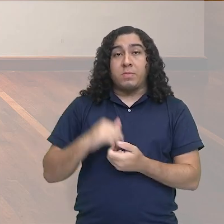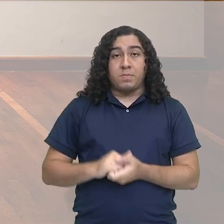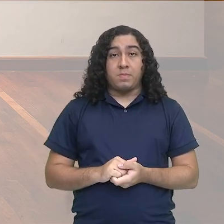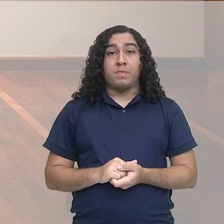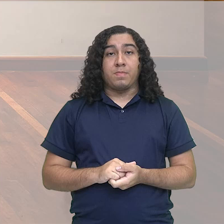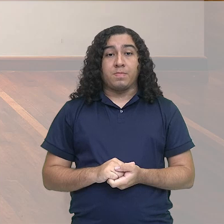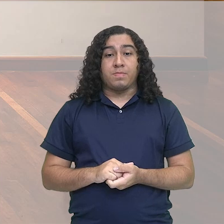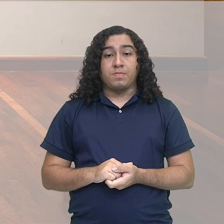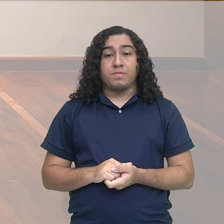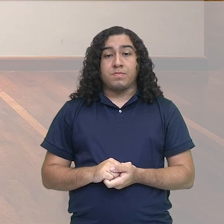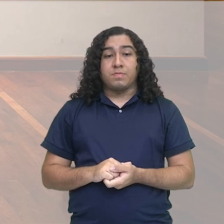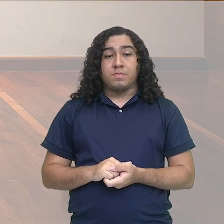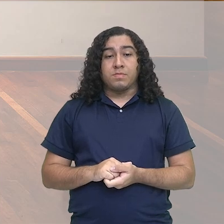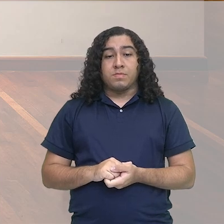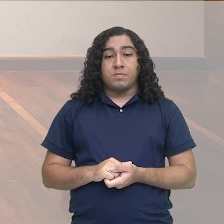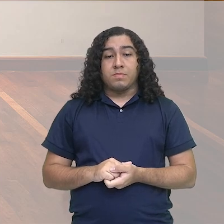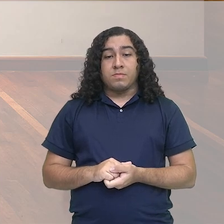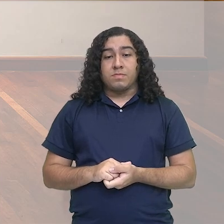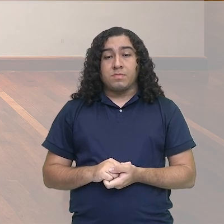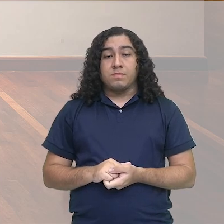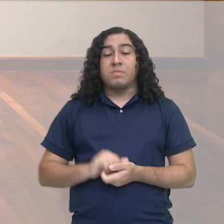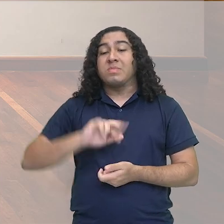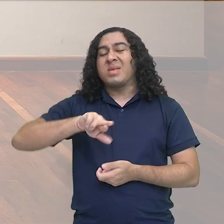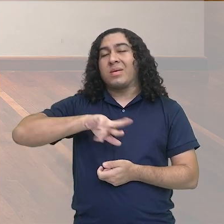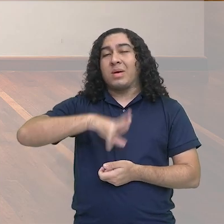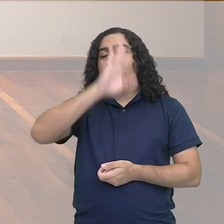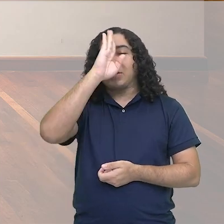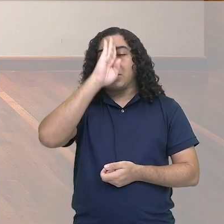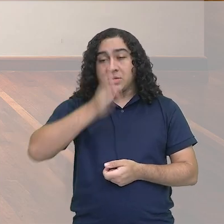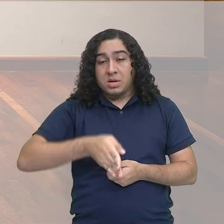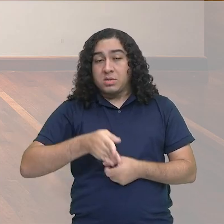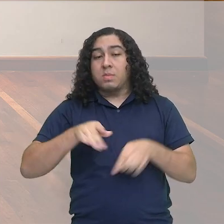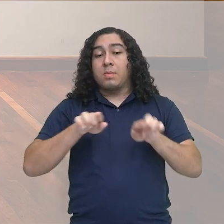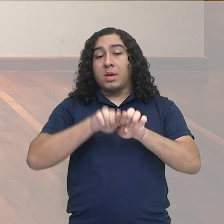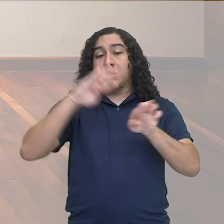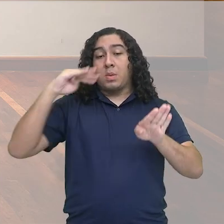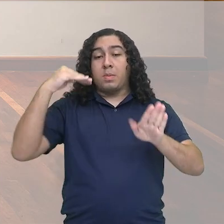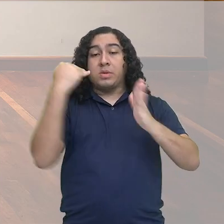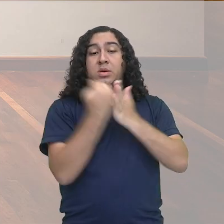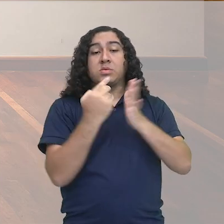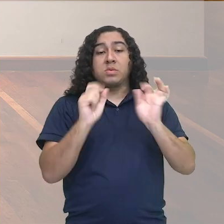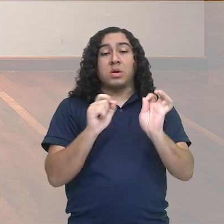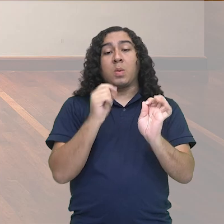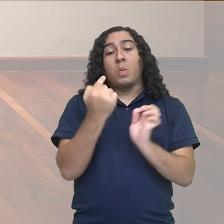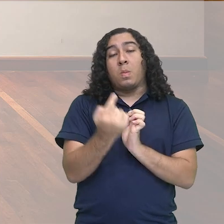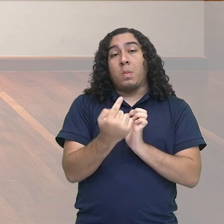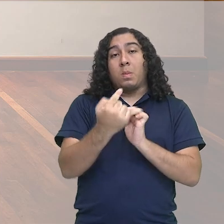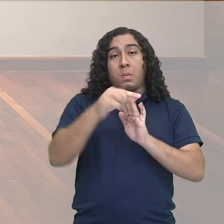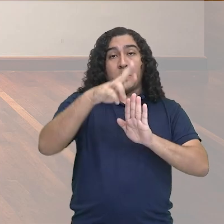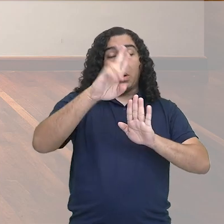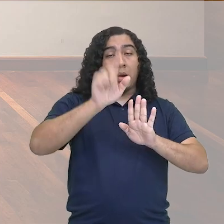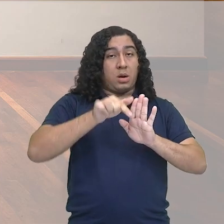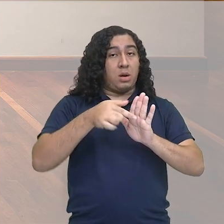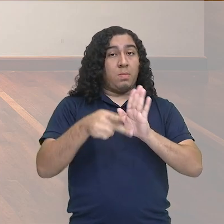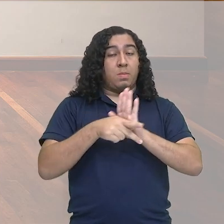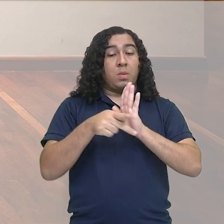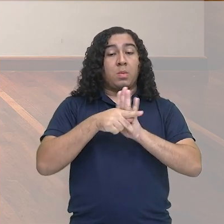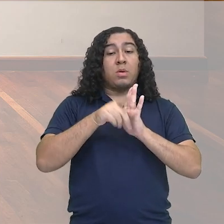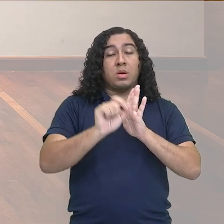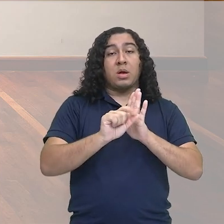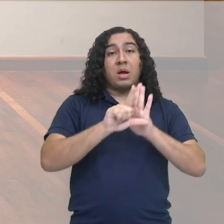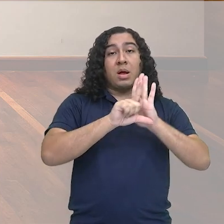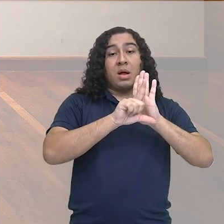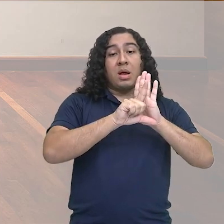não acontece por um processo direto, mas ele obedece uma lei que ele chama de lei